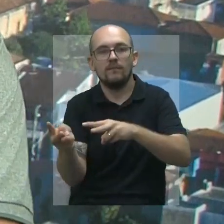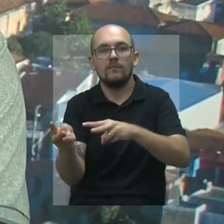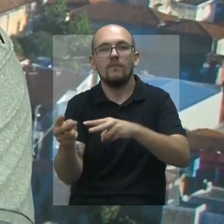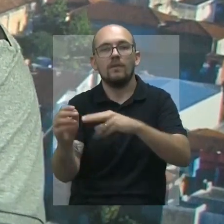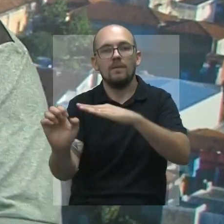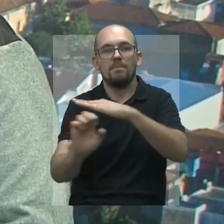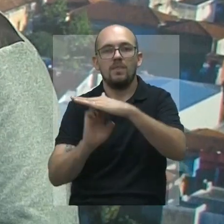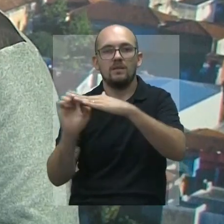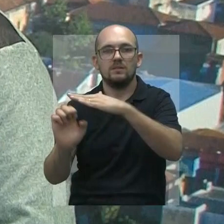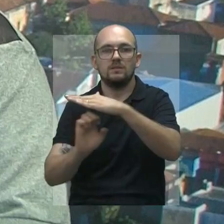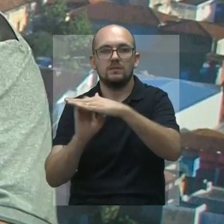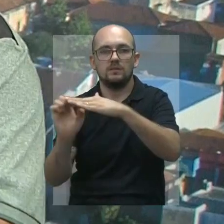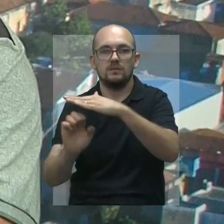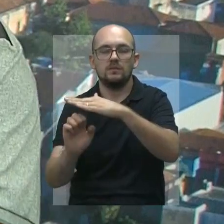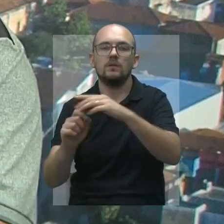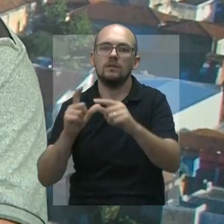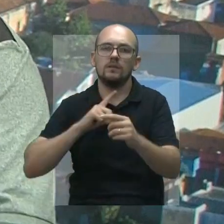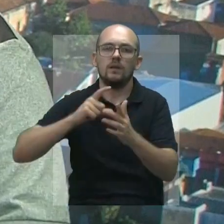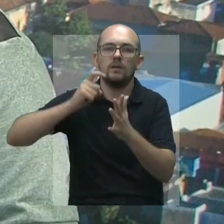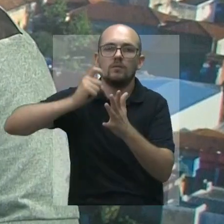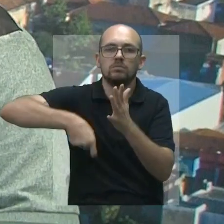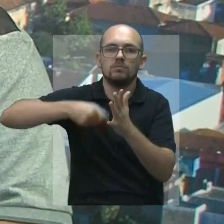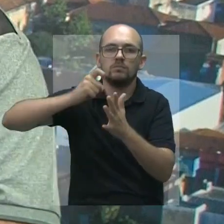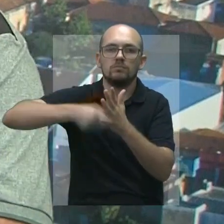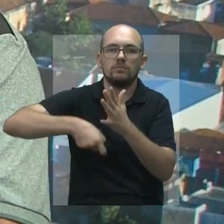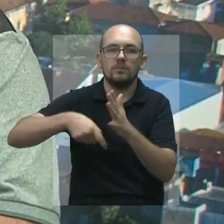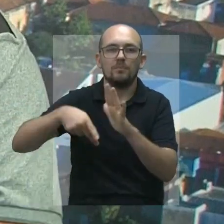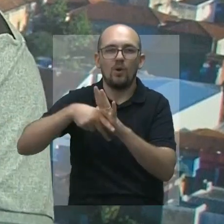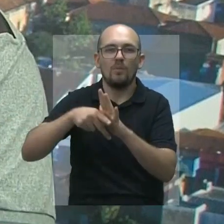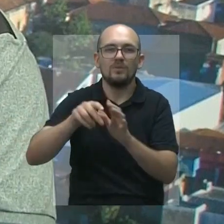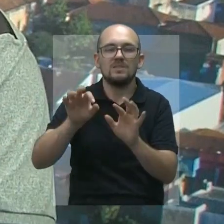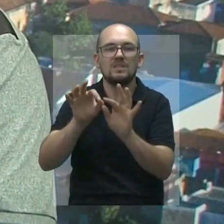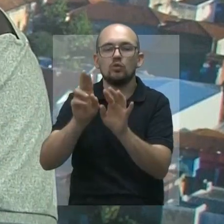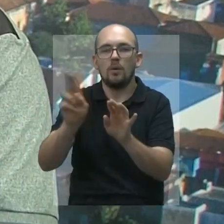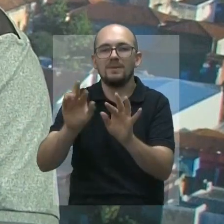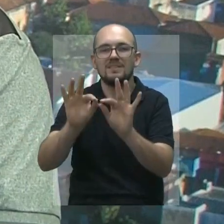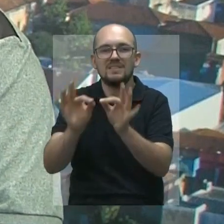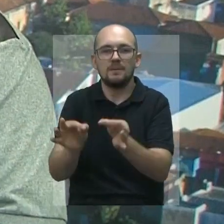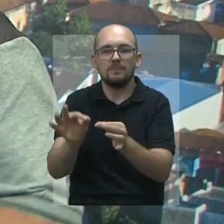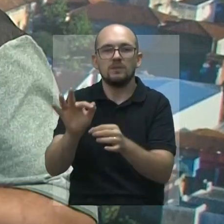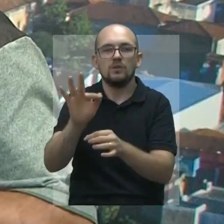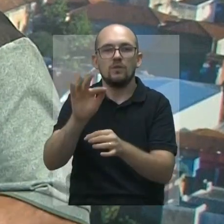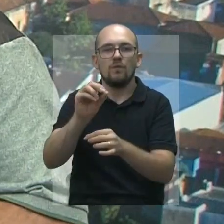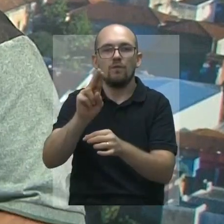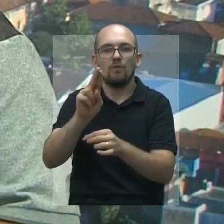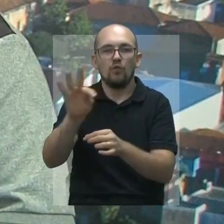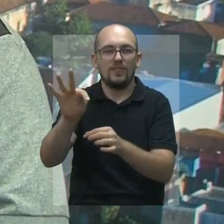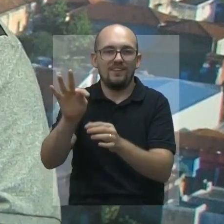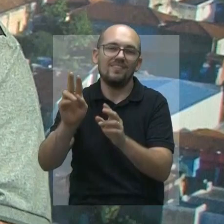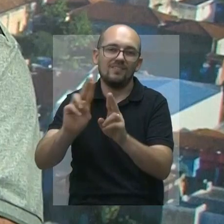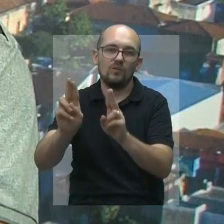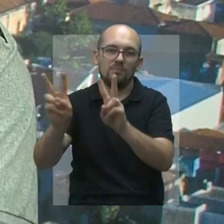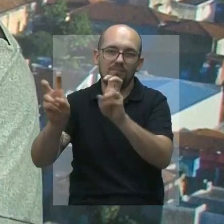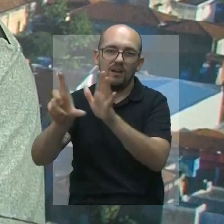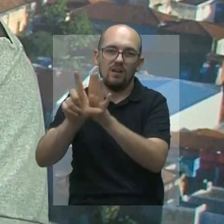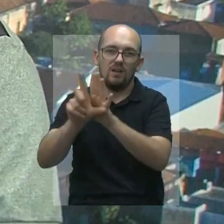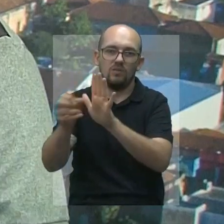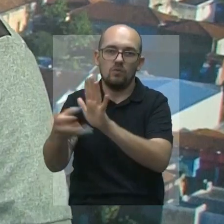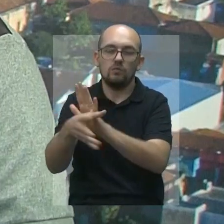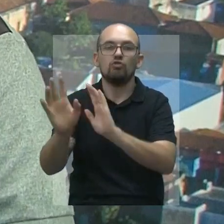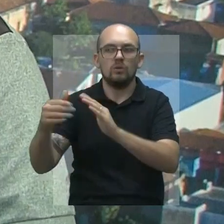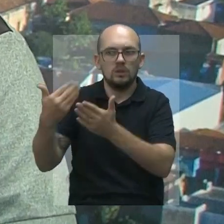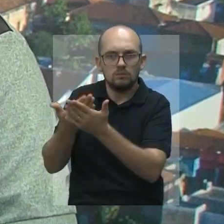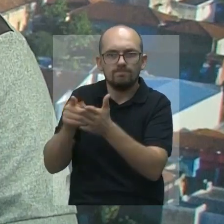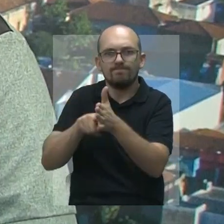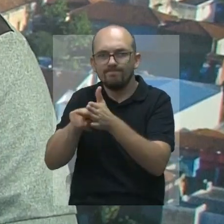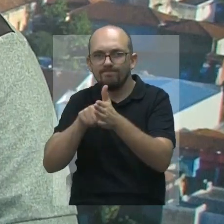com tributação específica, que é o Simples Fut. É uma lei que está sendo estudada, né, pelo nosso corpo jurídico, que já passou pelo